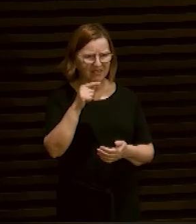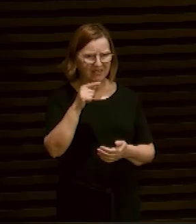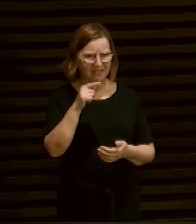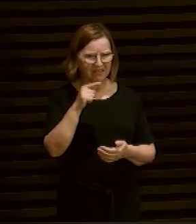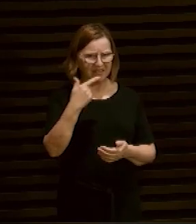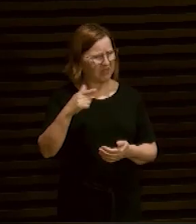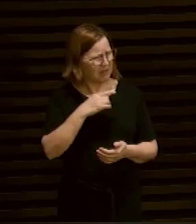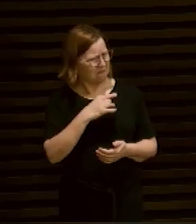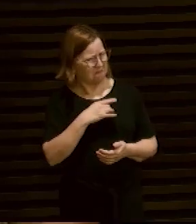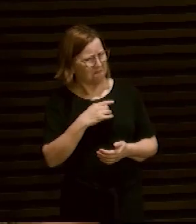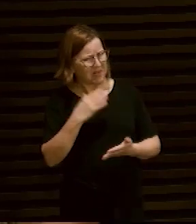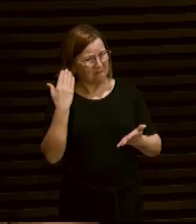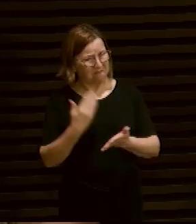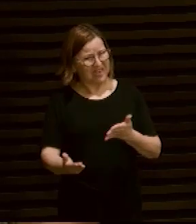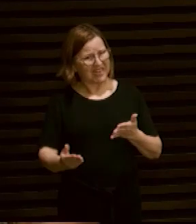sua salvação?